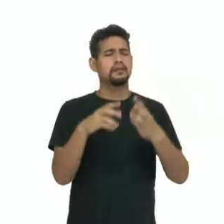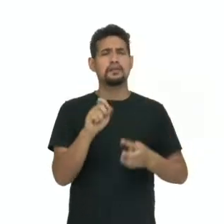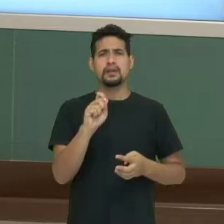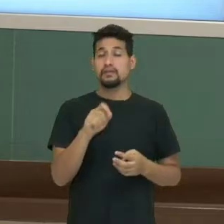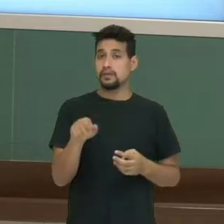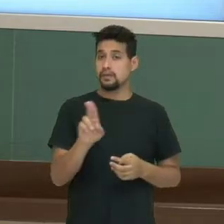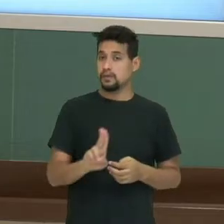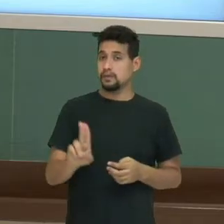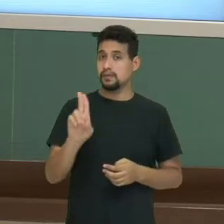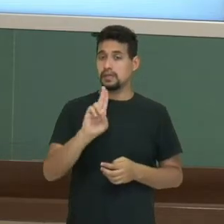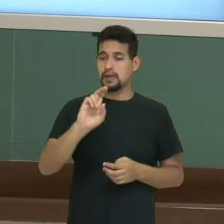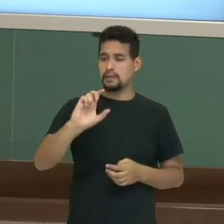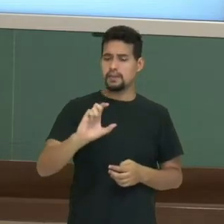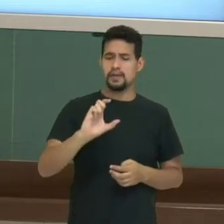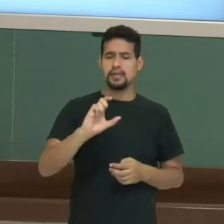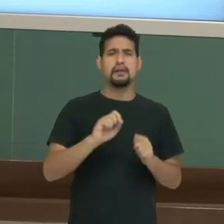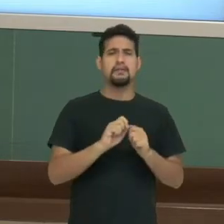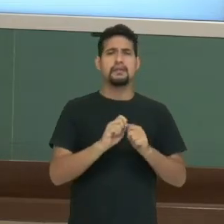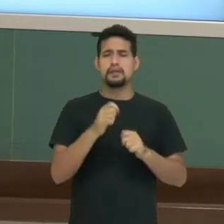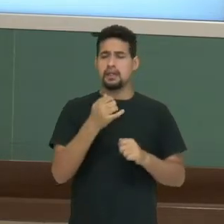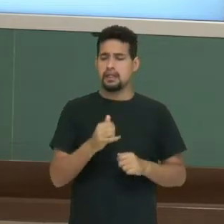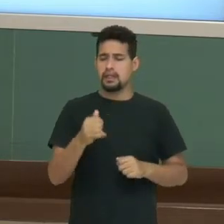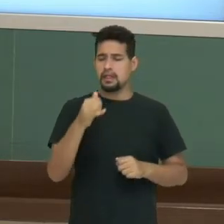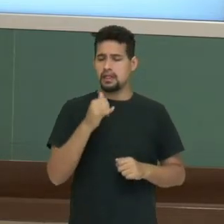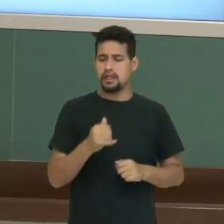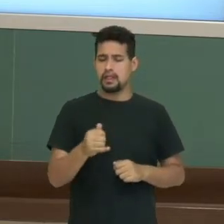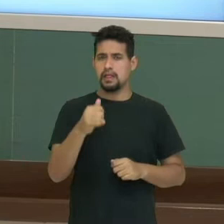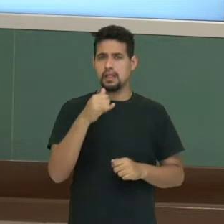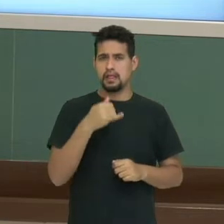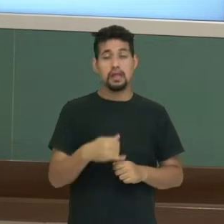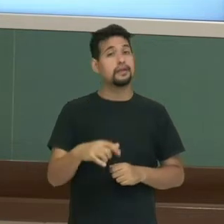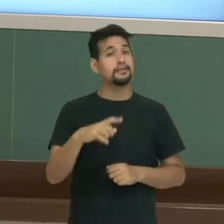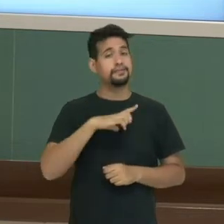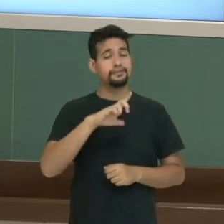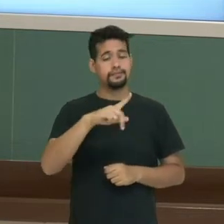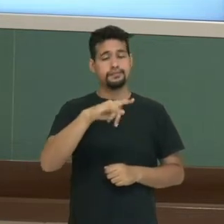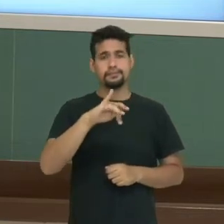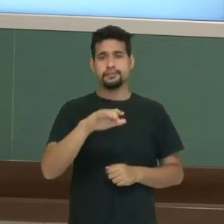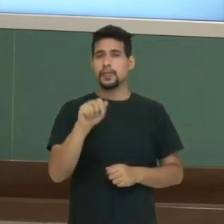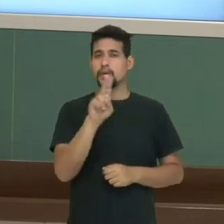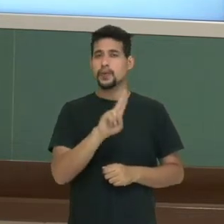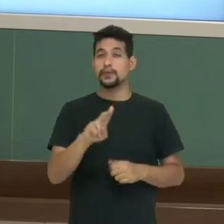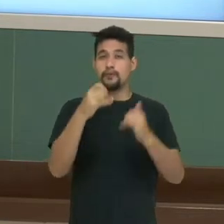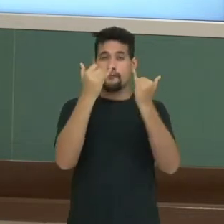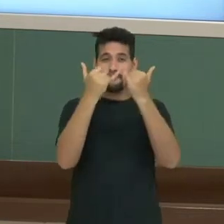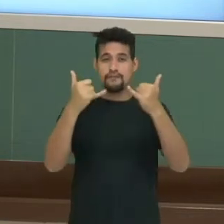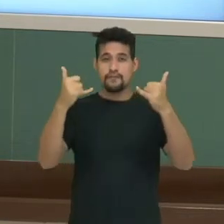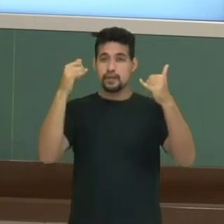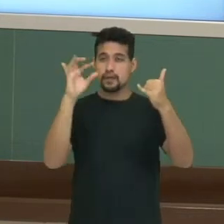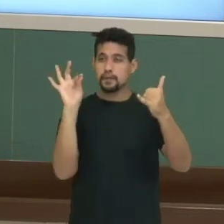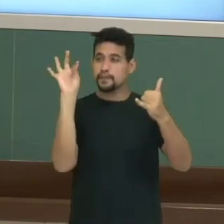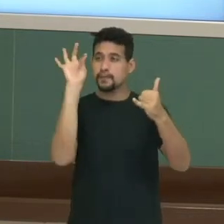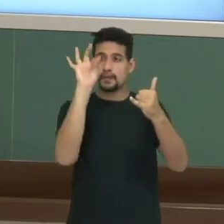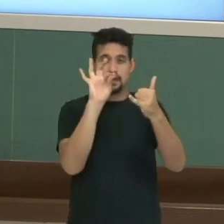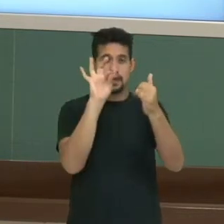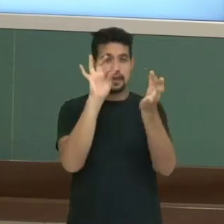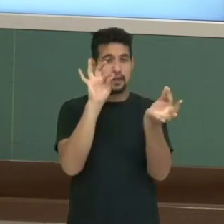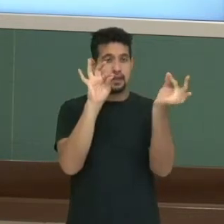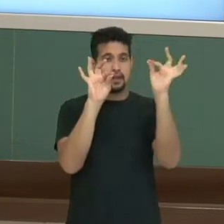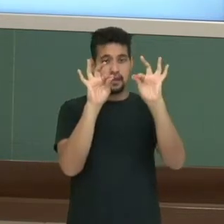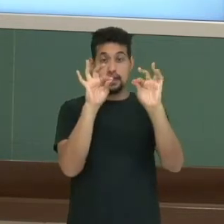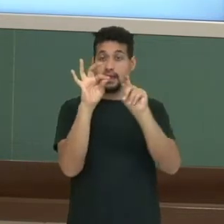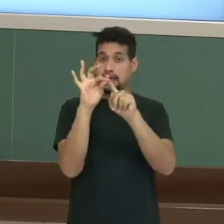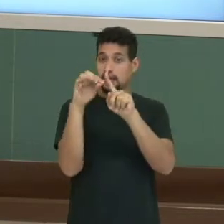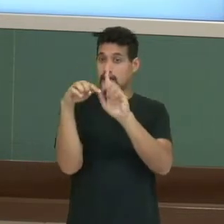você usar uma pilha para fazer a eletrólise funcionar. Então se eu tenho uma pilha, vou pegar um fiozinho e vou ligar o eletrodo negativo, que é